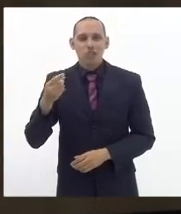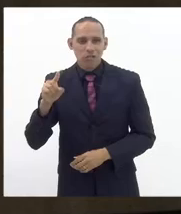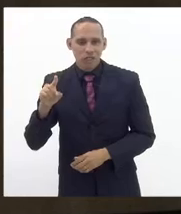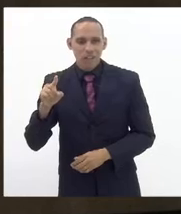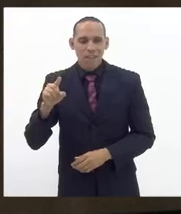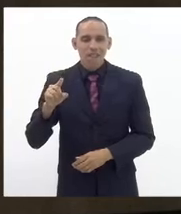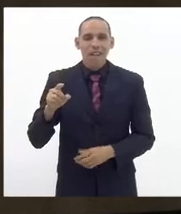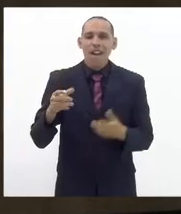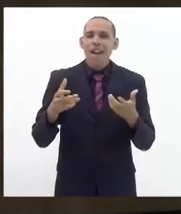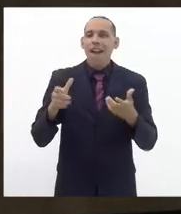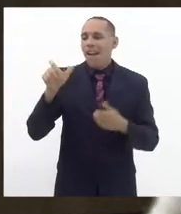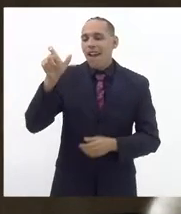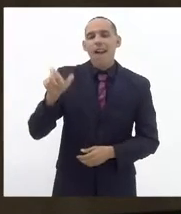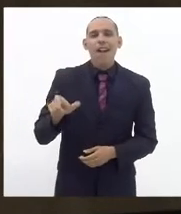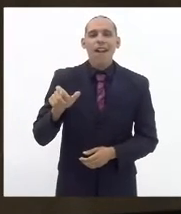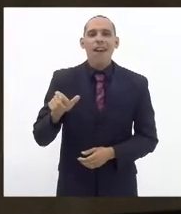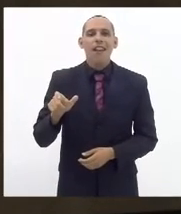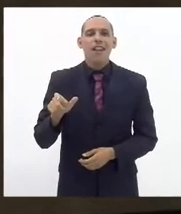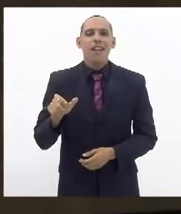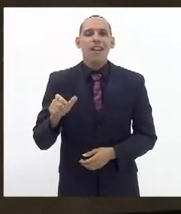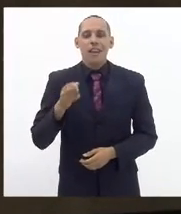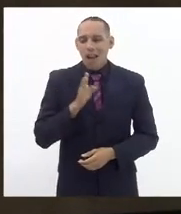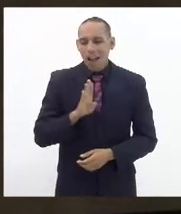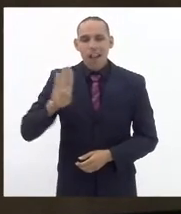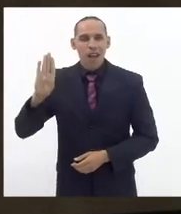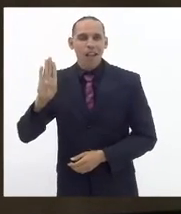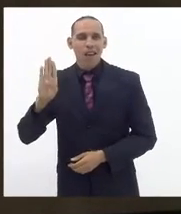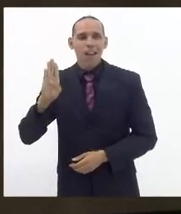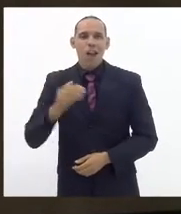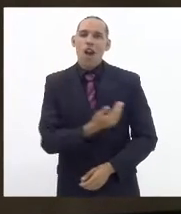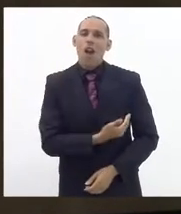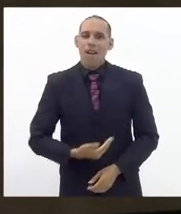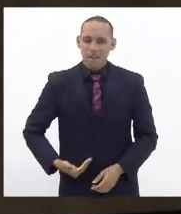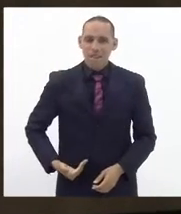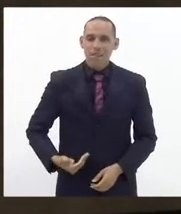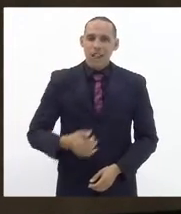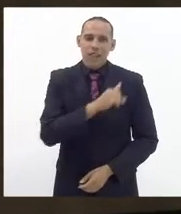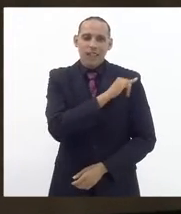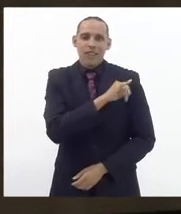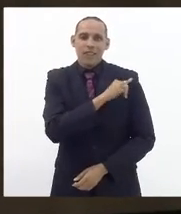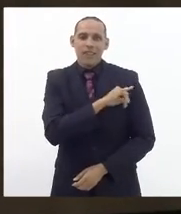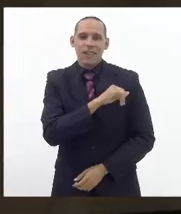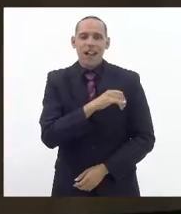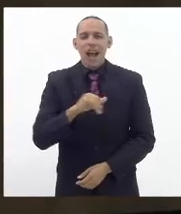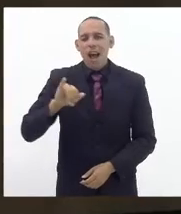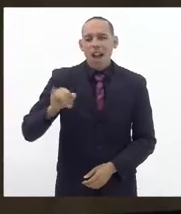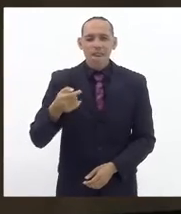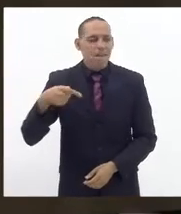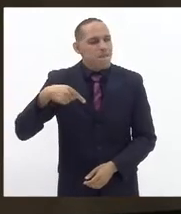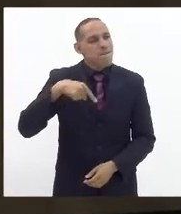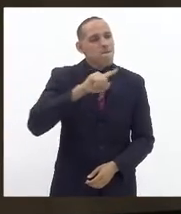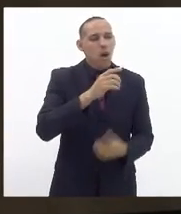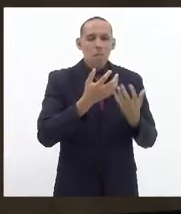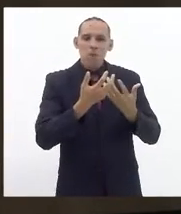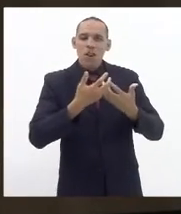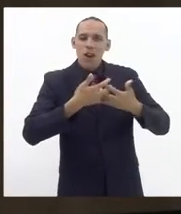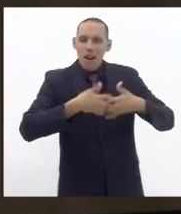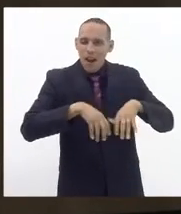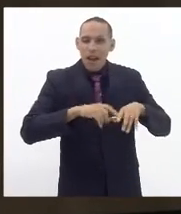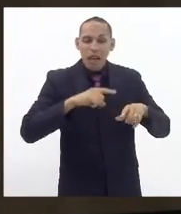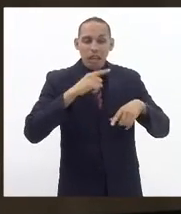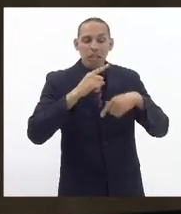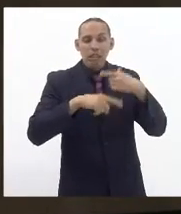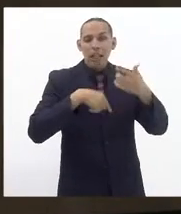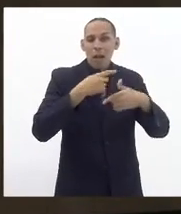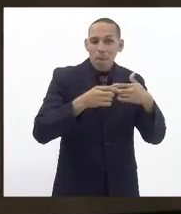de Janeiro, esse que se aproveita de todos os momentos de tragédia, que chegou em Petrópolis, por exemplo, 5 dias depois da